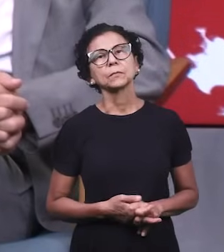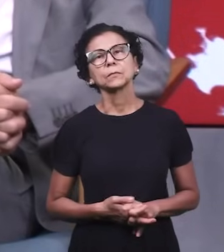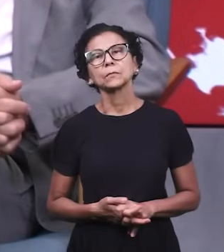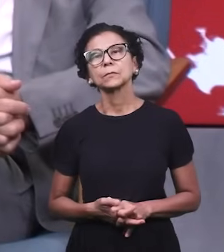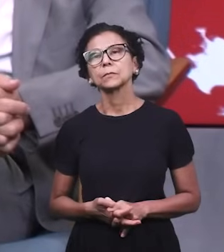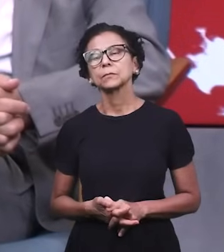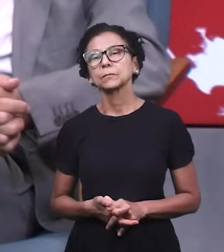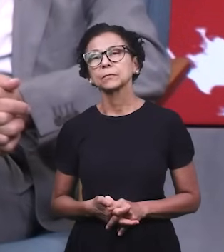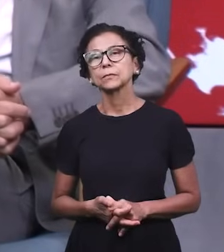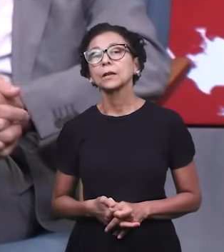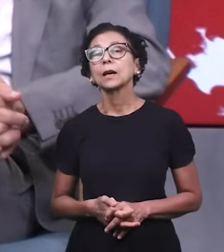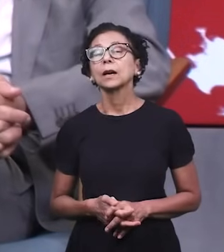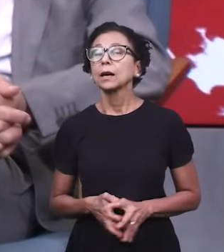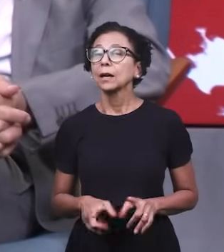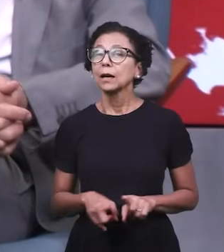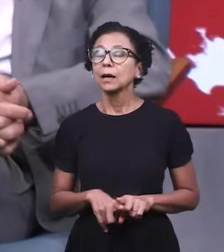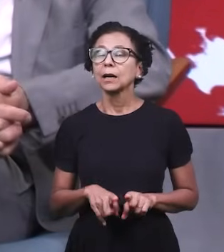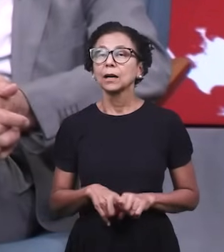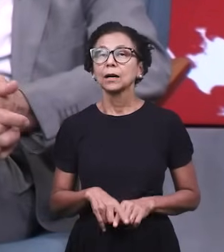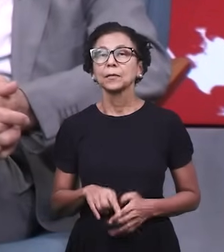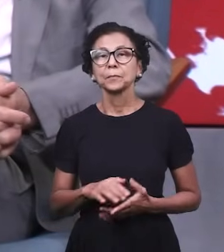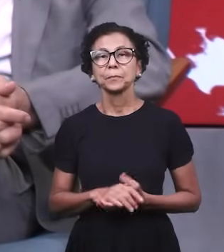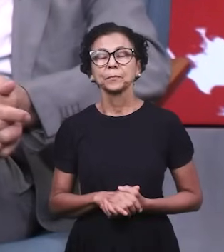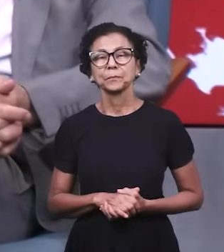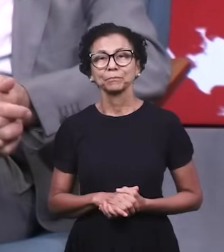na ressurreição do filho da viúva de Naim.